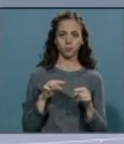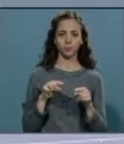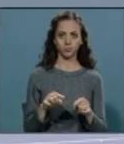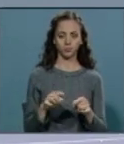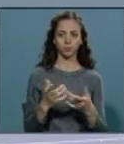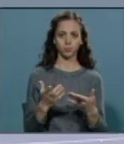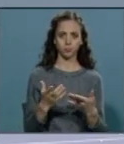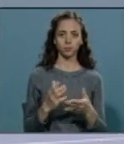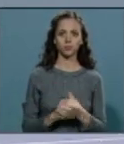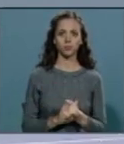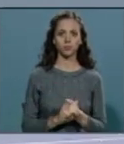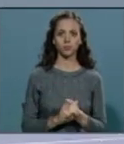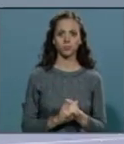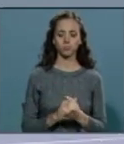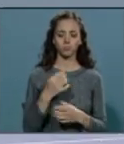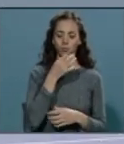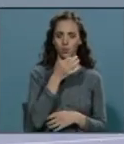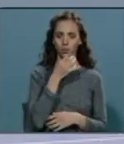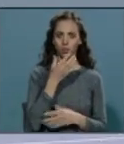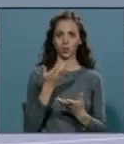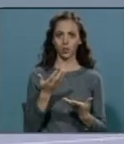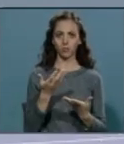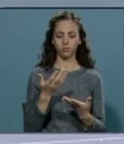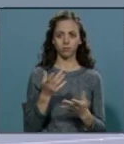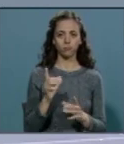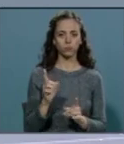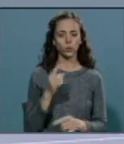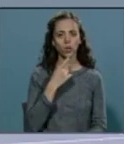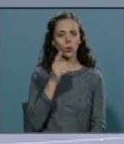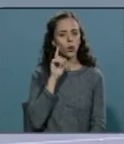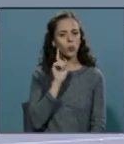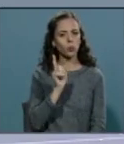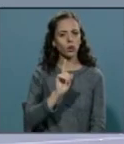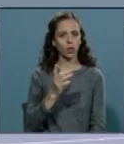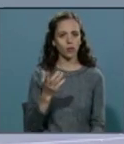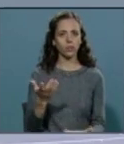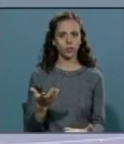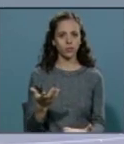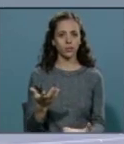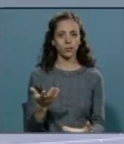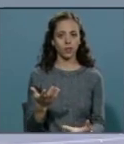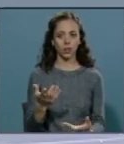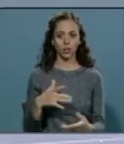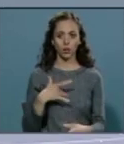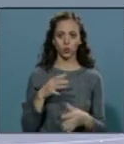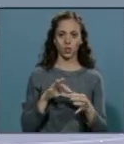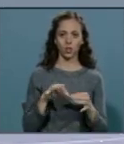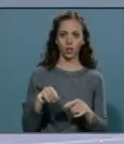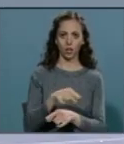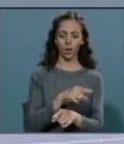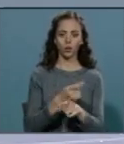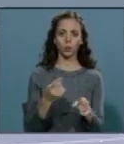digamos aquele que que estamos a falar não deixa de ser importante que o esta solidariedade